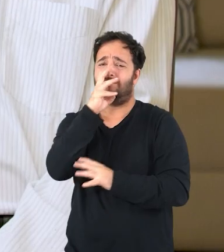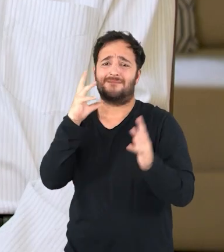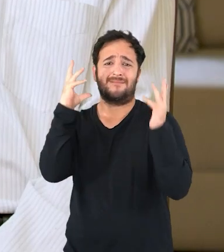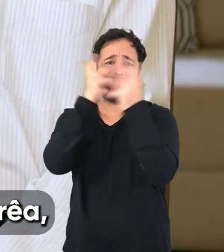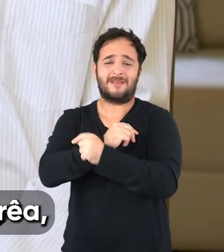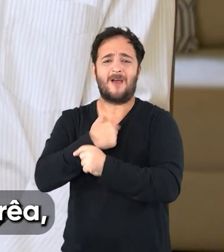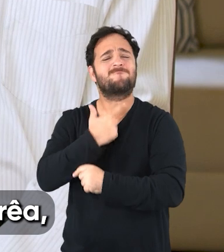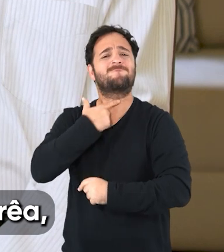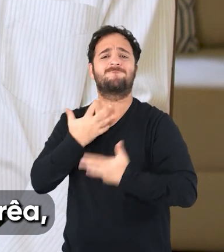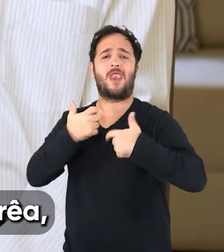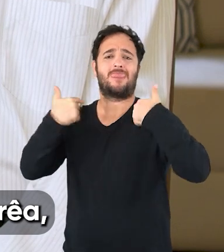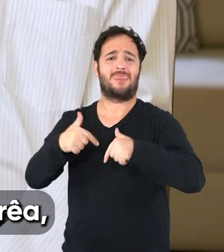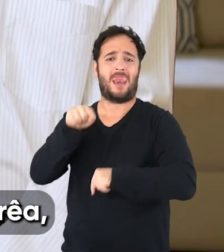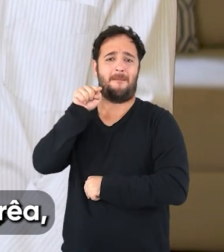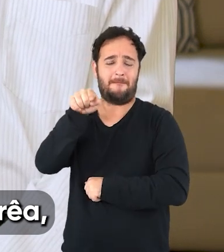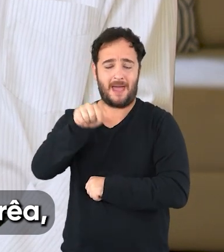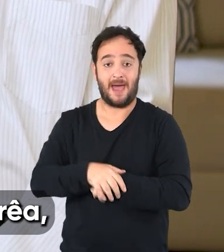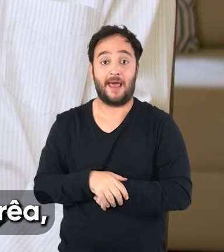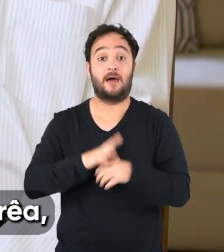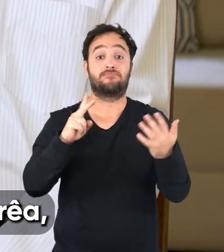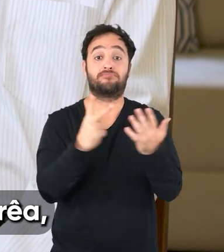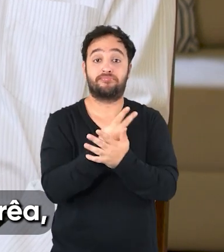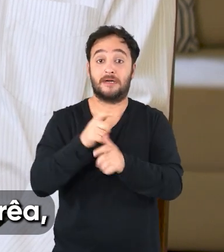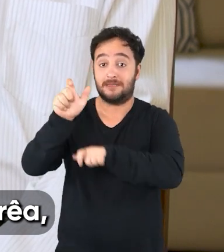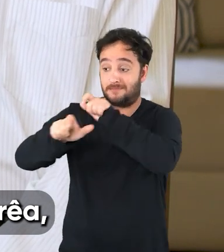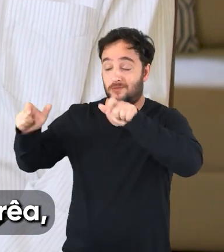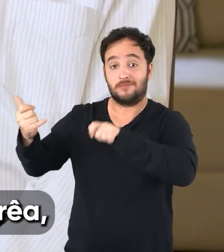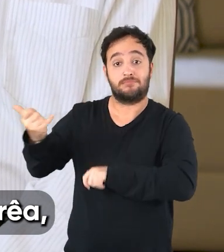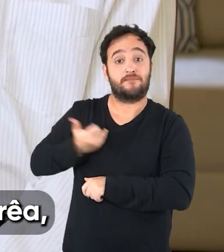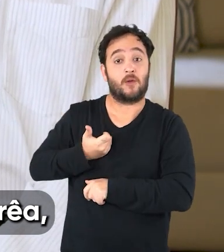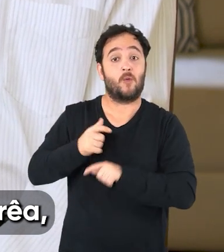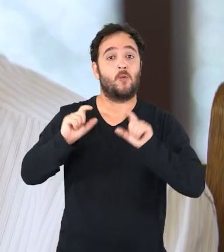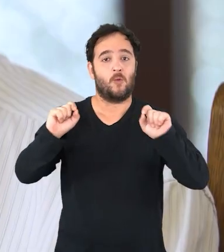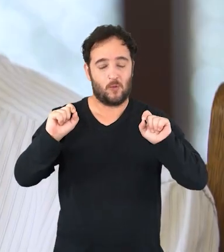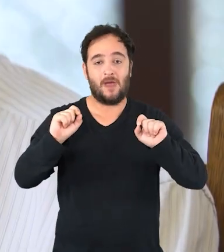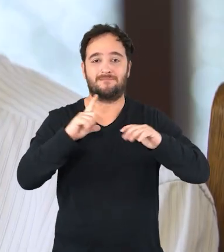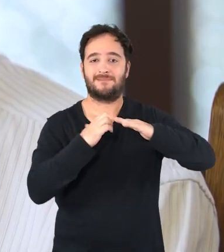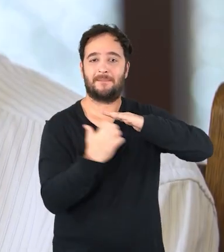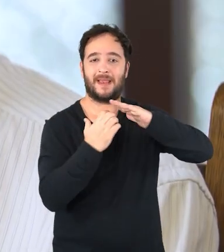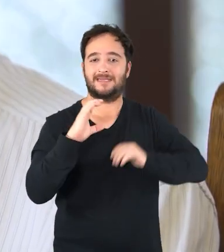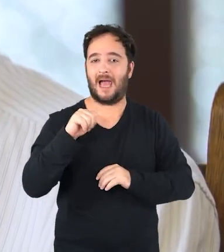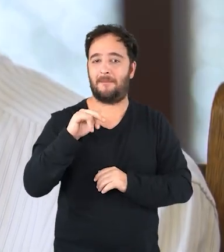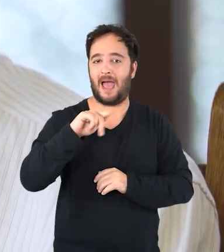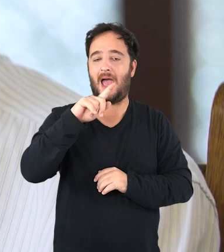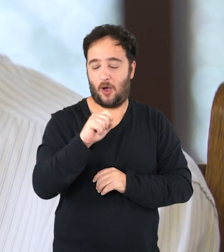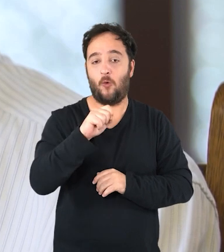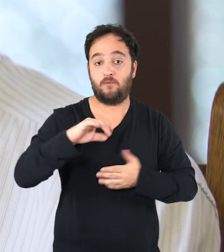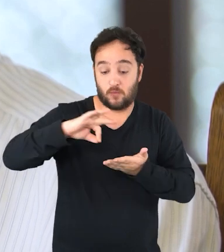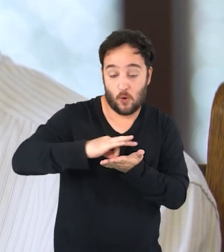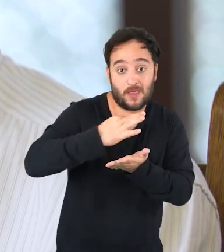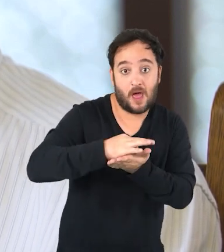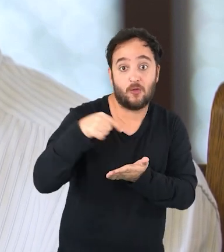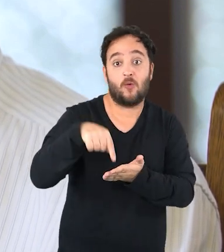trabalhar. Aí os peão me contaram que a Camargo Correia, tinha assinado o contrato